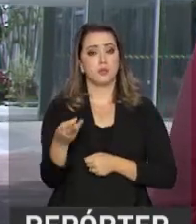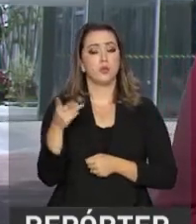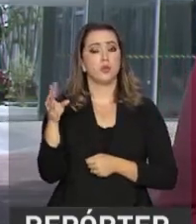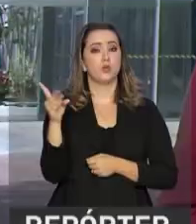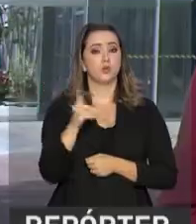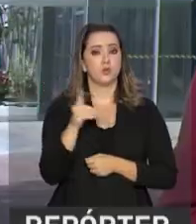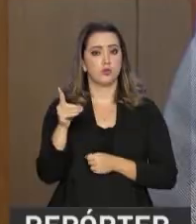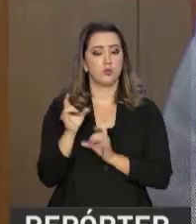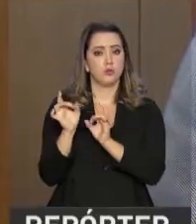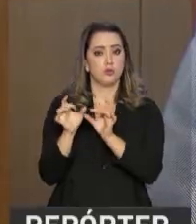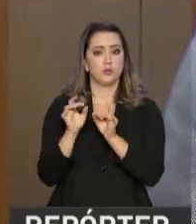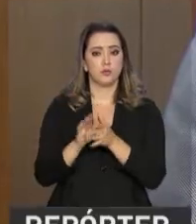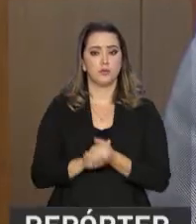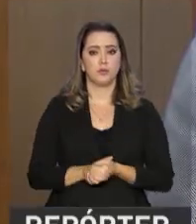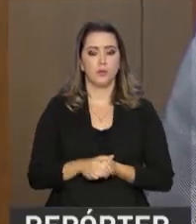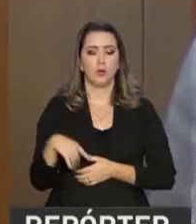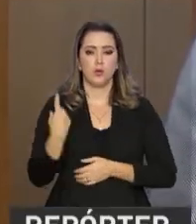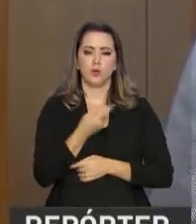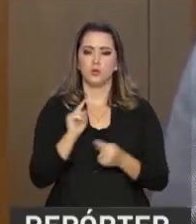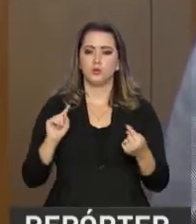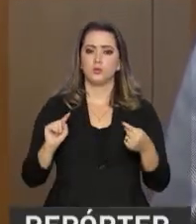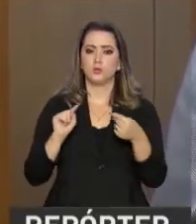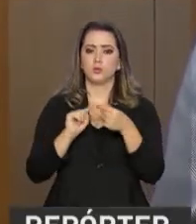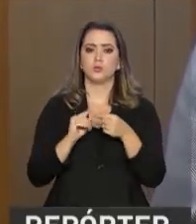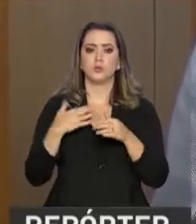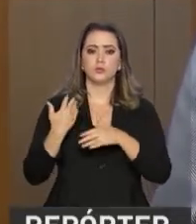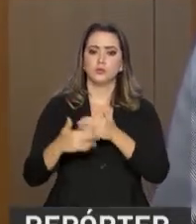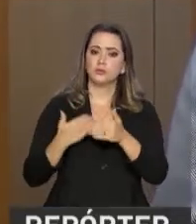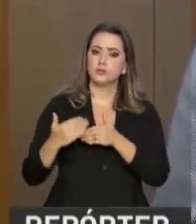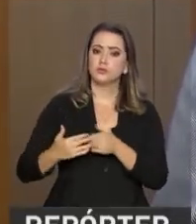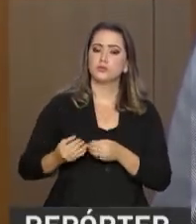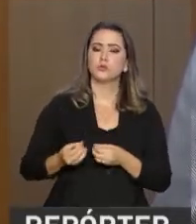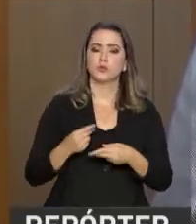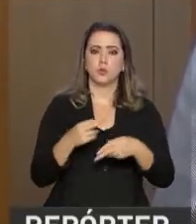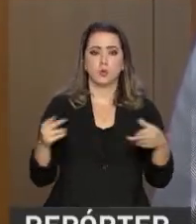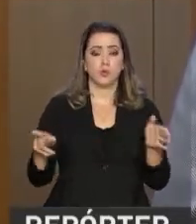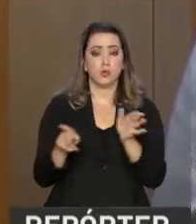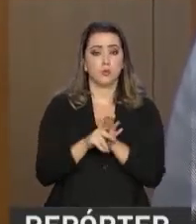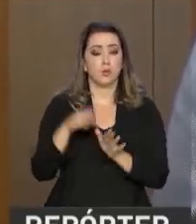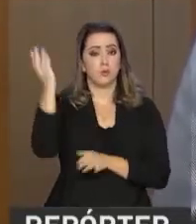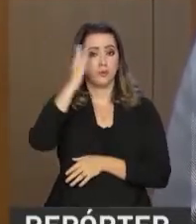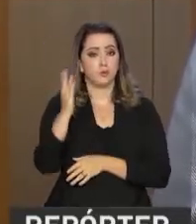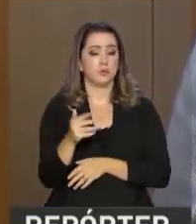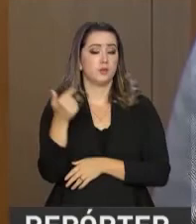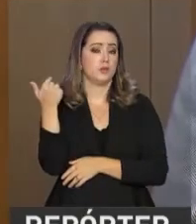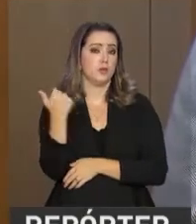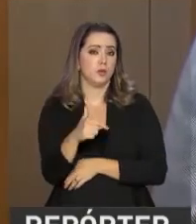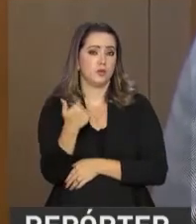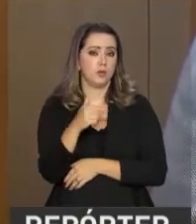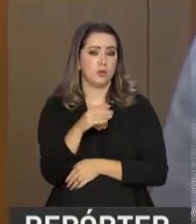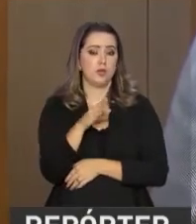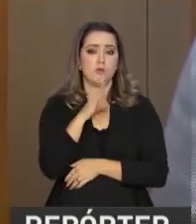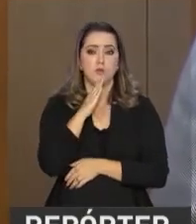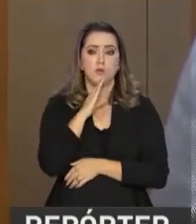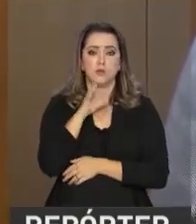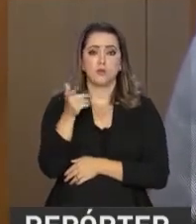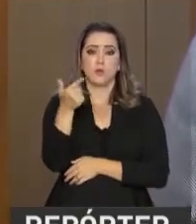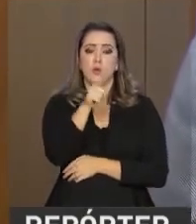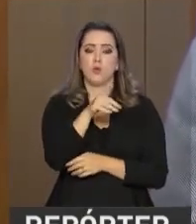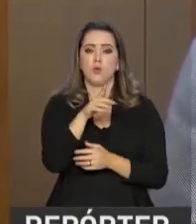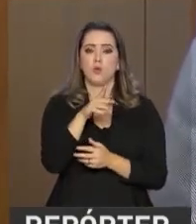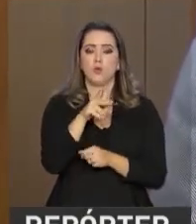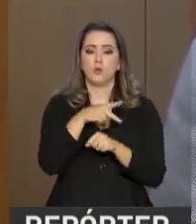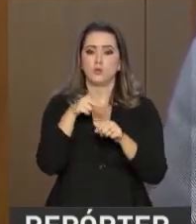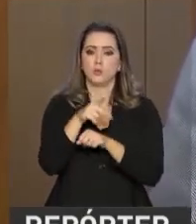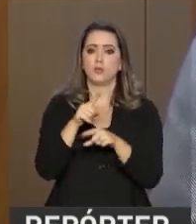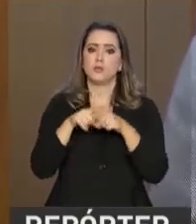exportações nosso grande objetivo é levar produtos brasileiros que ainda não são conhecidos em outros países e que tem potencial